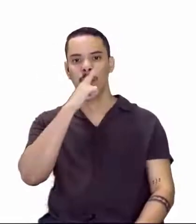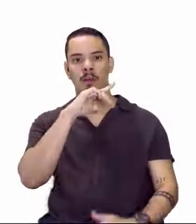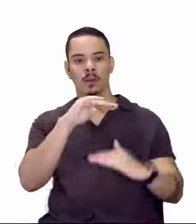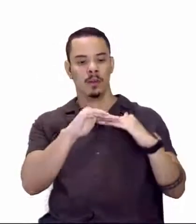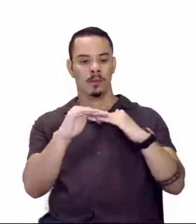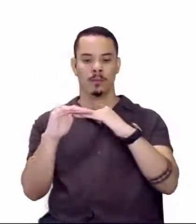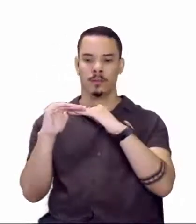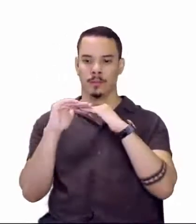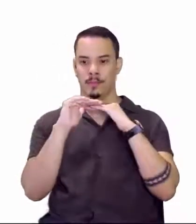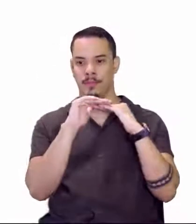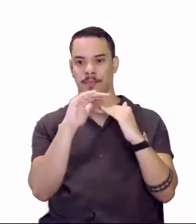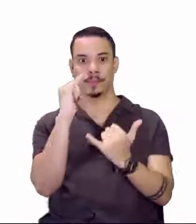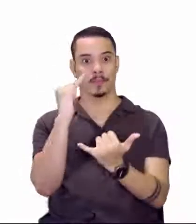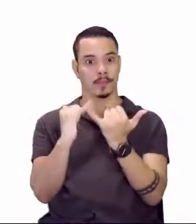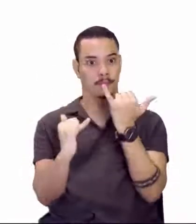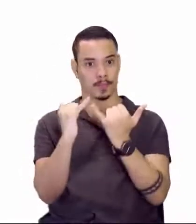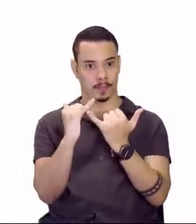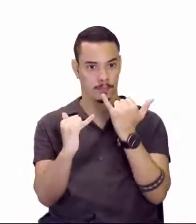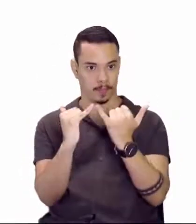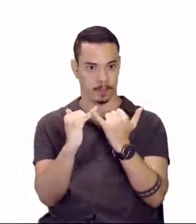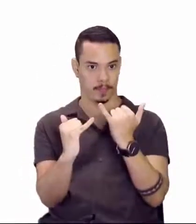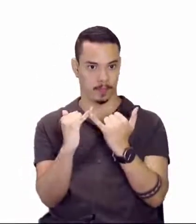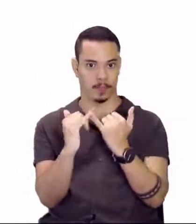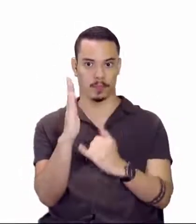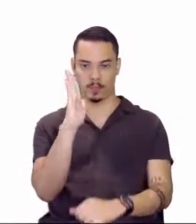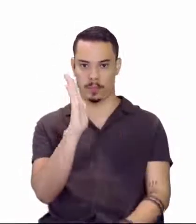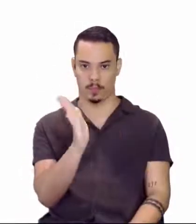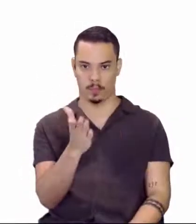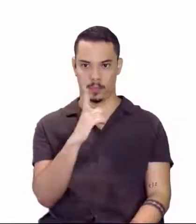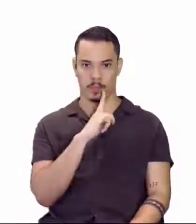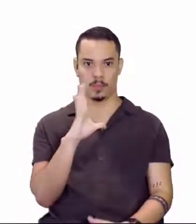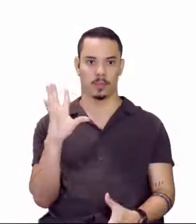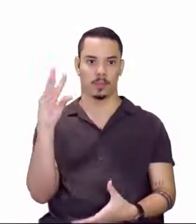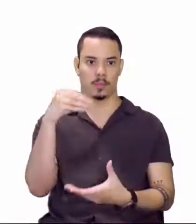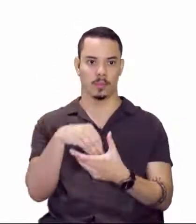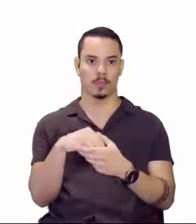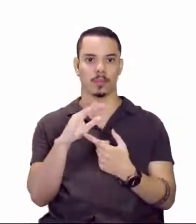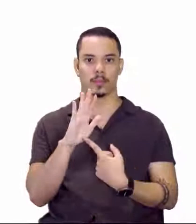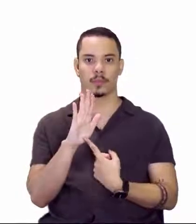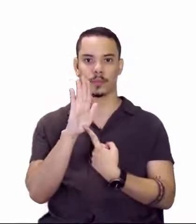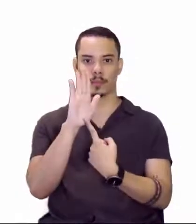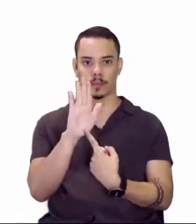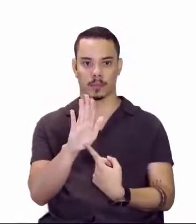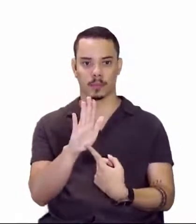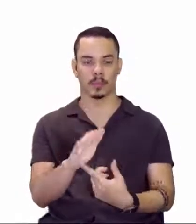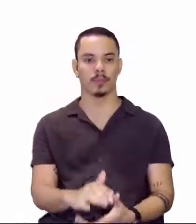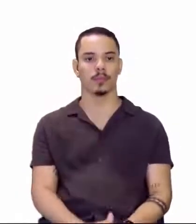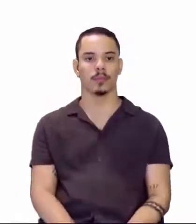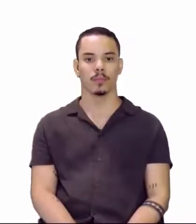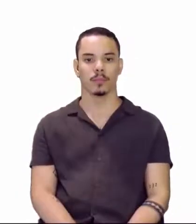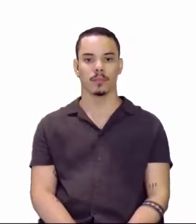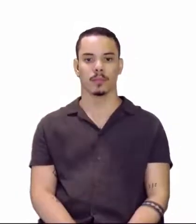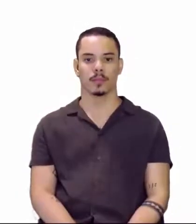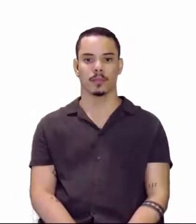estabilidade semelhante à estabilidade que os gases nobres apresentam.